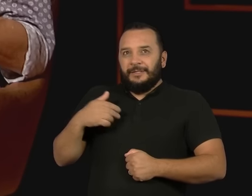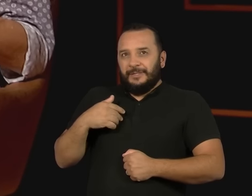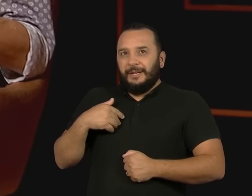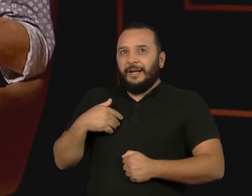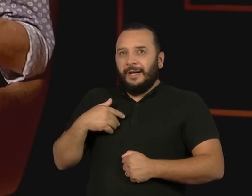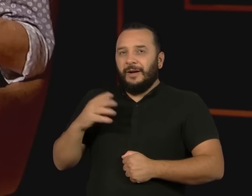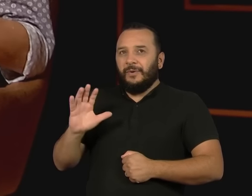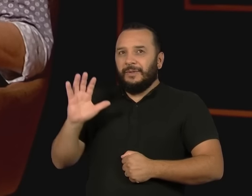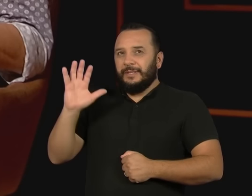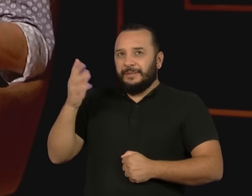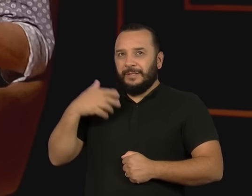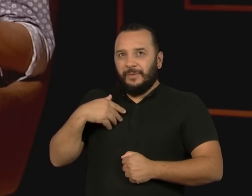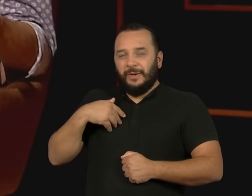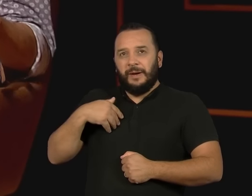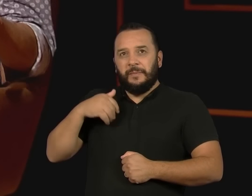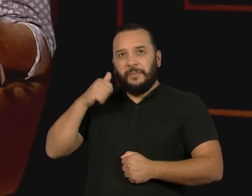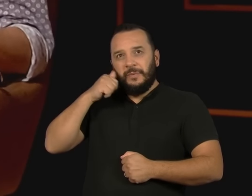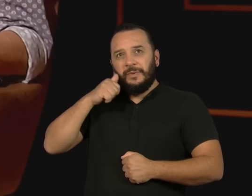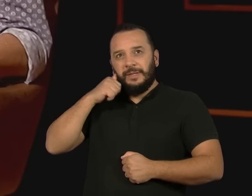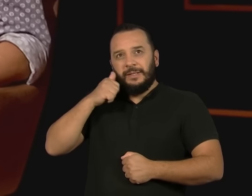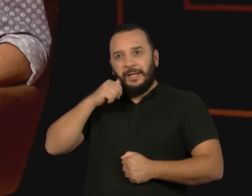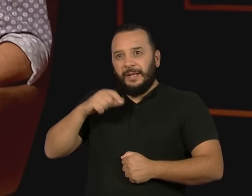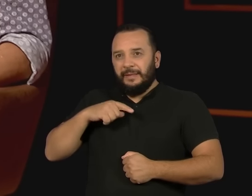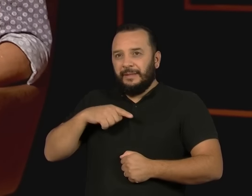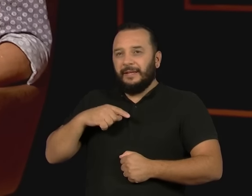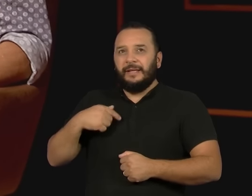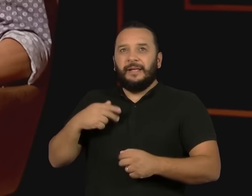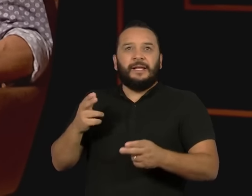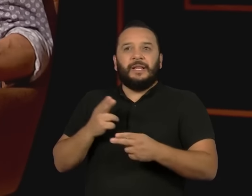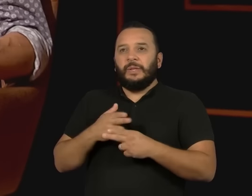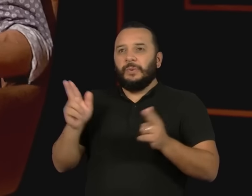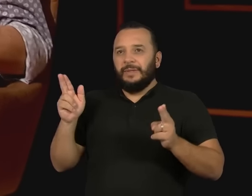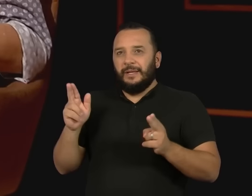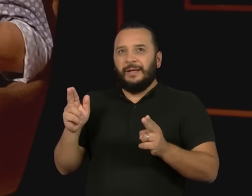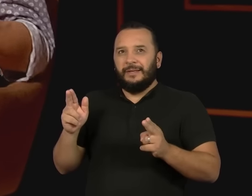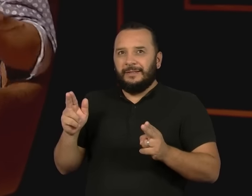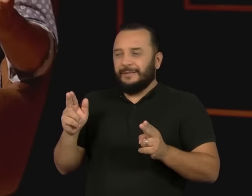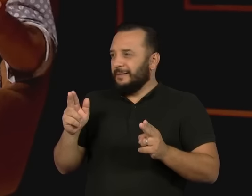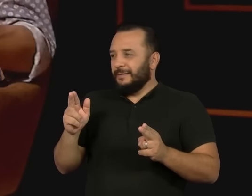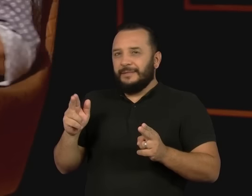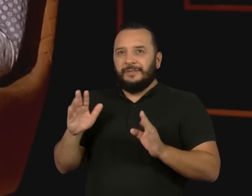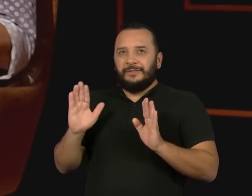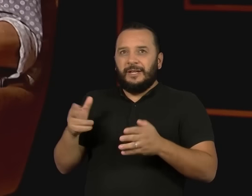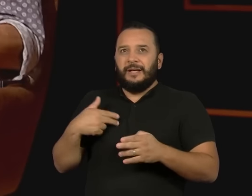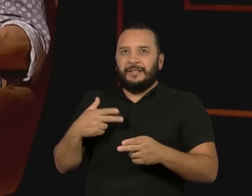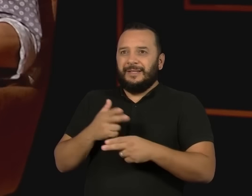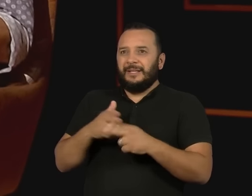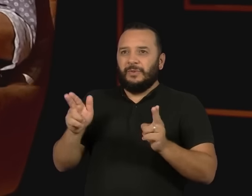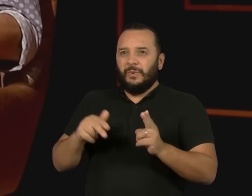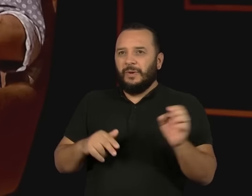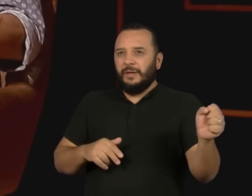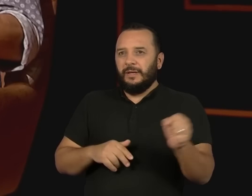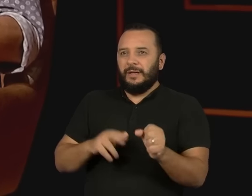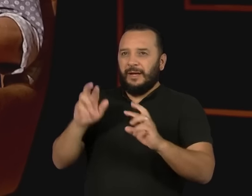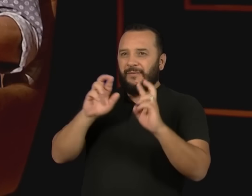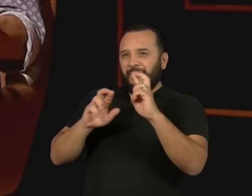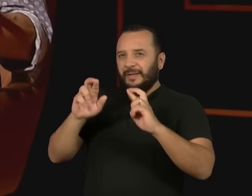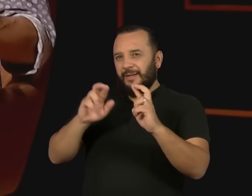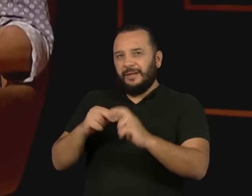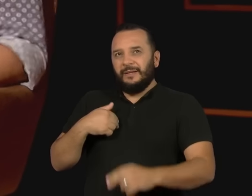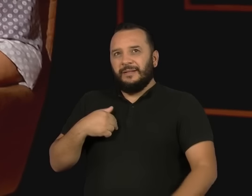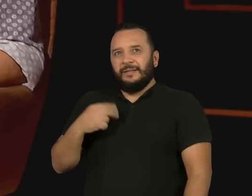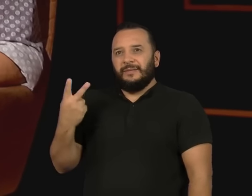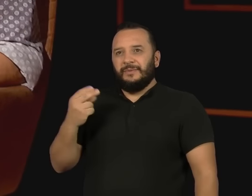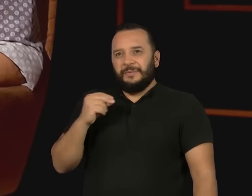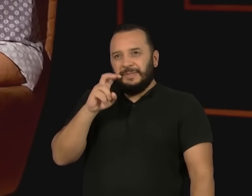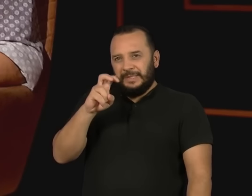eu acho. Uma senhora achou, tem nudez na peça infantil. Chamou um censor, que a gente não sabia nem que existia censor, meu Deus, era 2000